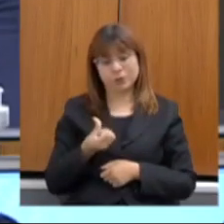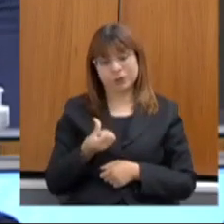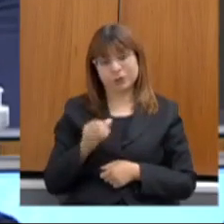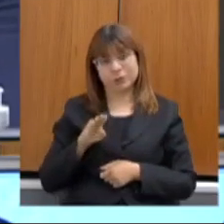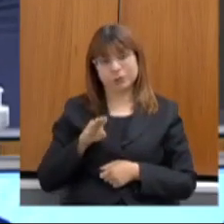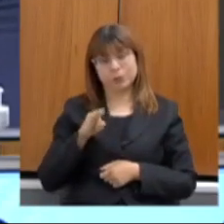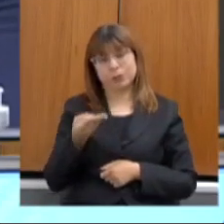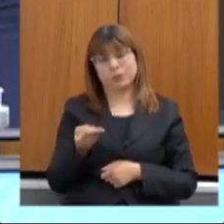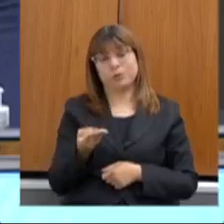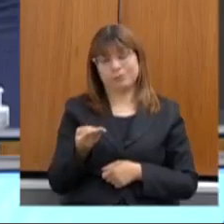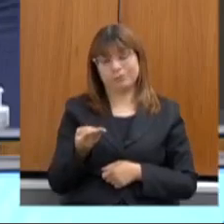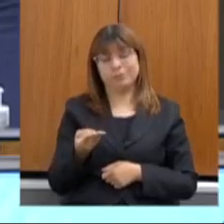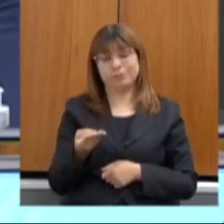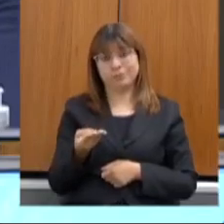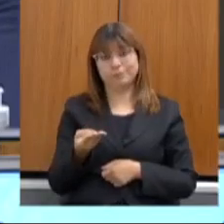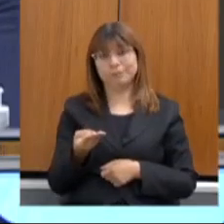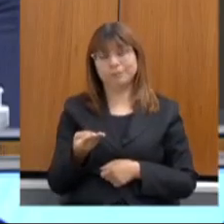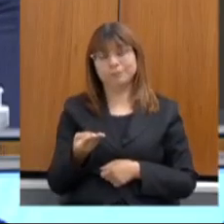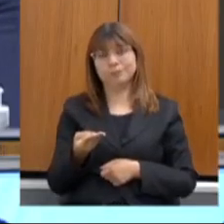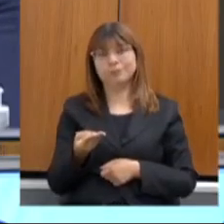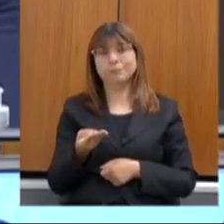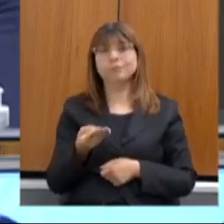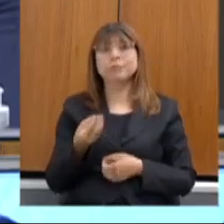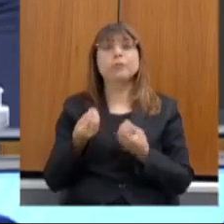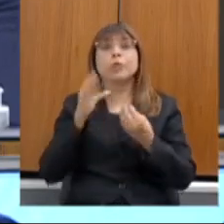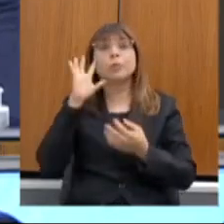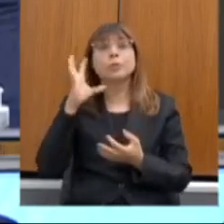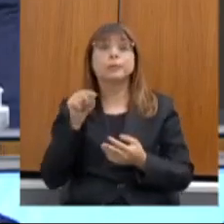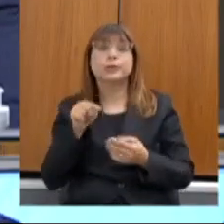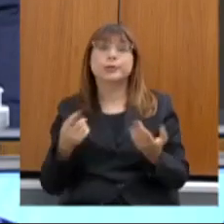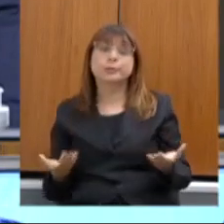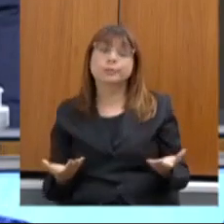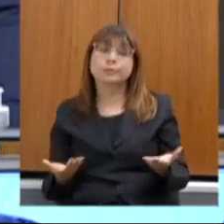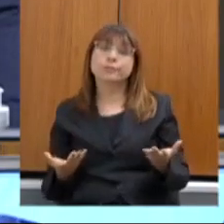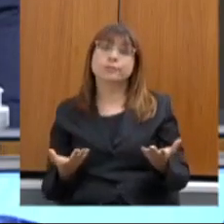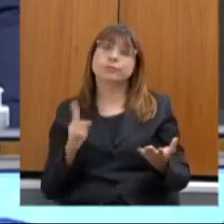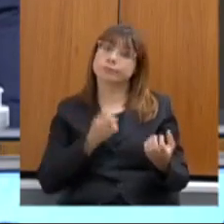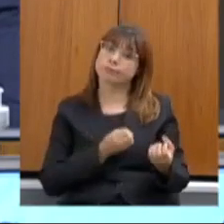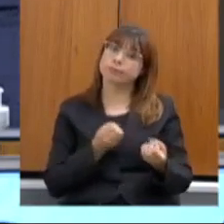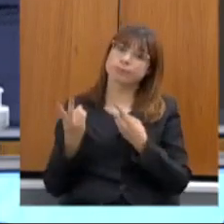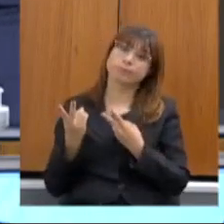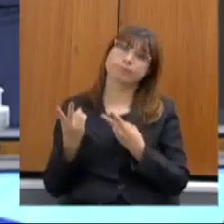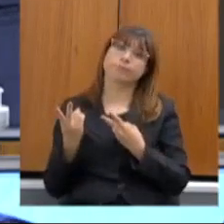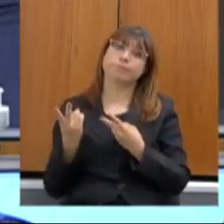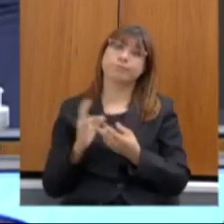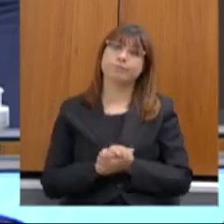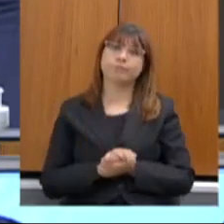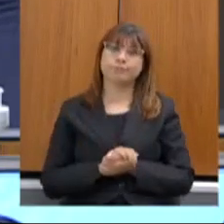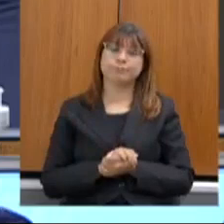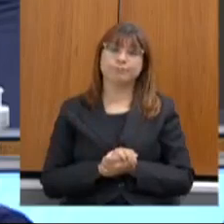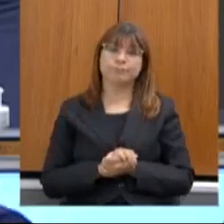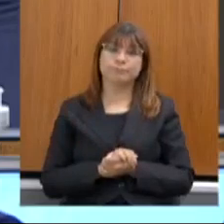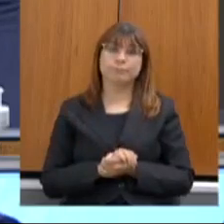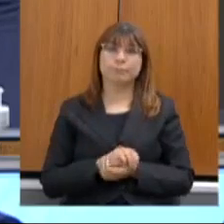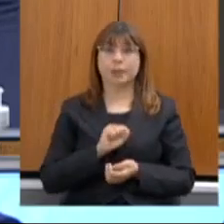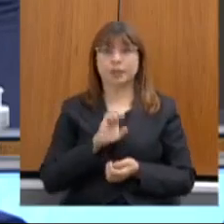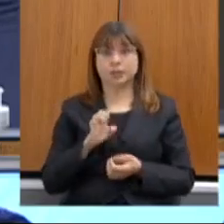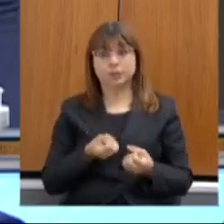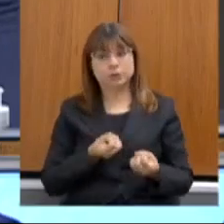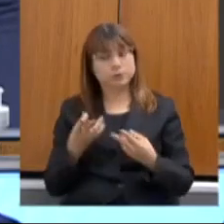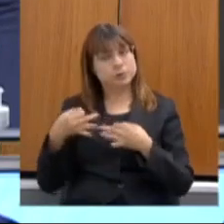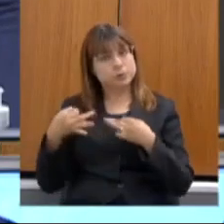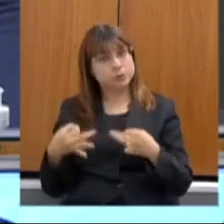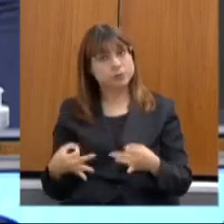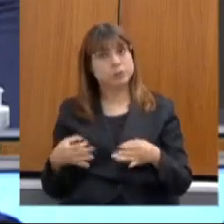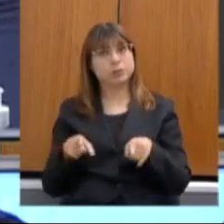nesse ciclo tarifário Qual que é a solução para isso privatização o privatizando a forma